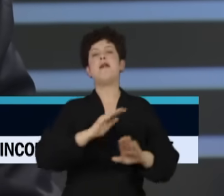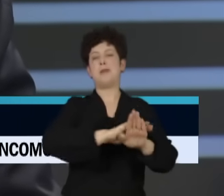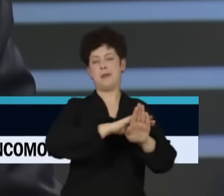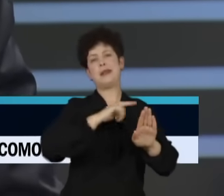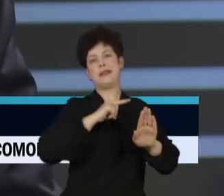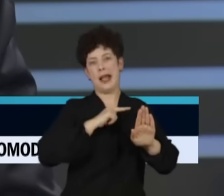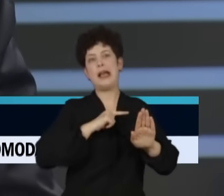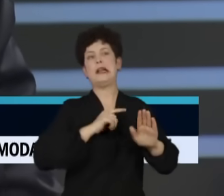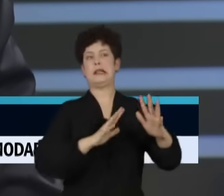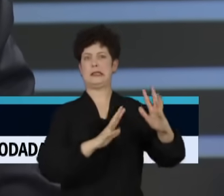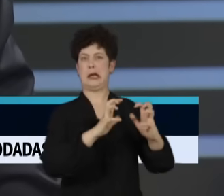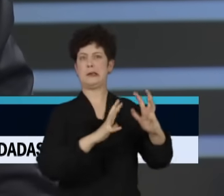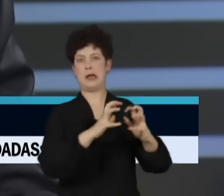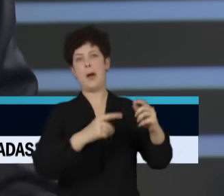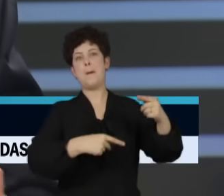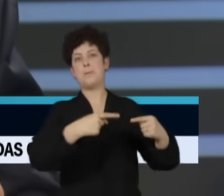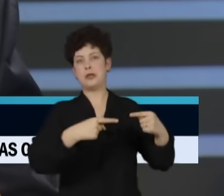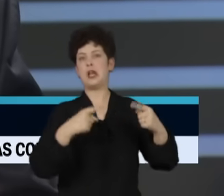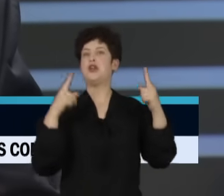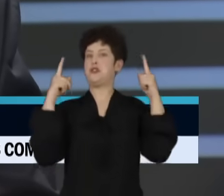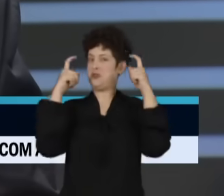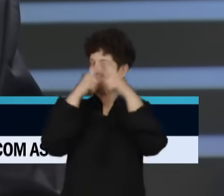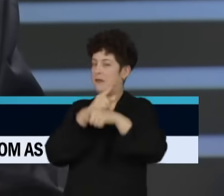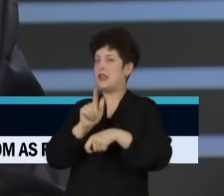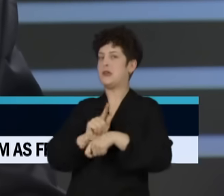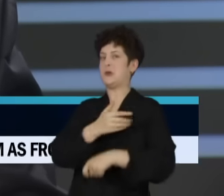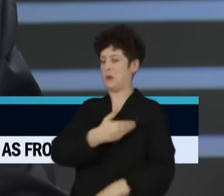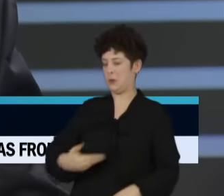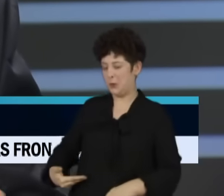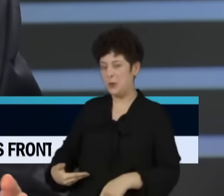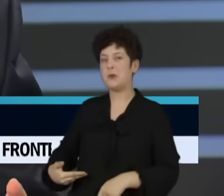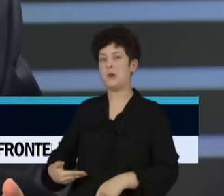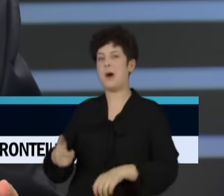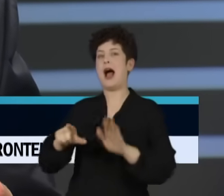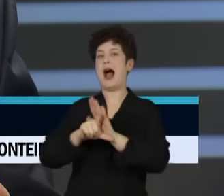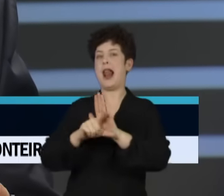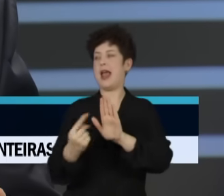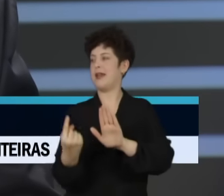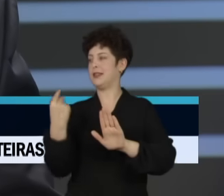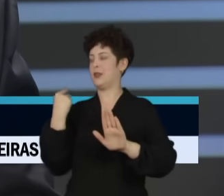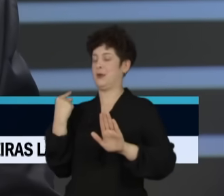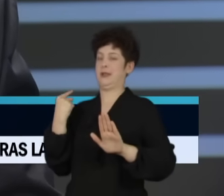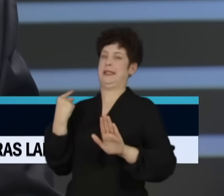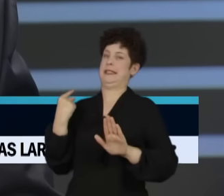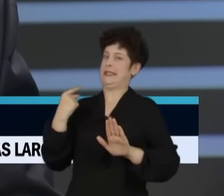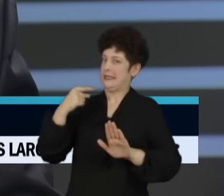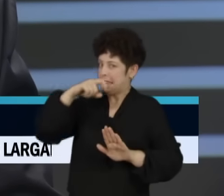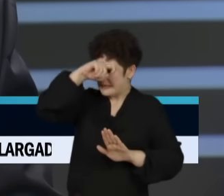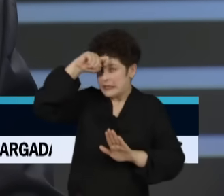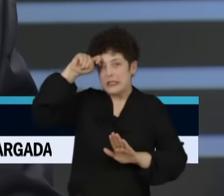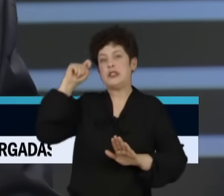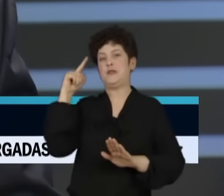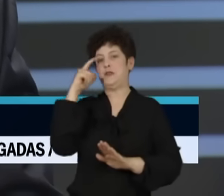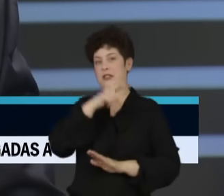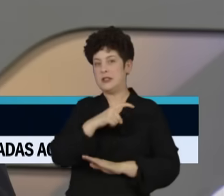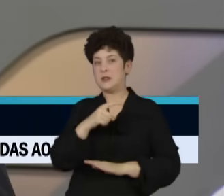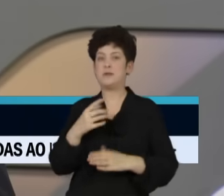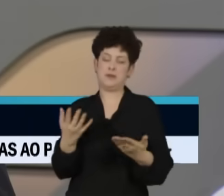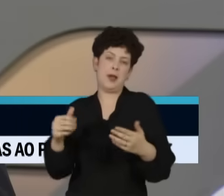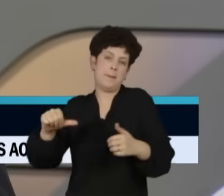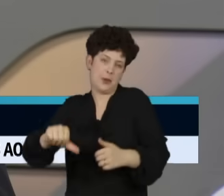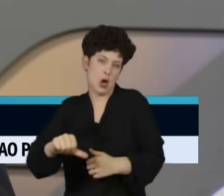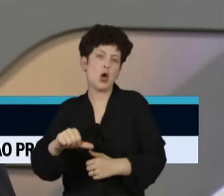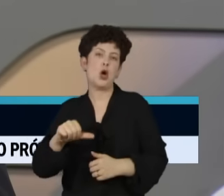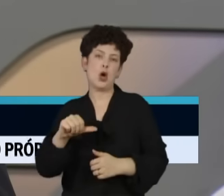também. Então assim, virou um inferno pro gestor público a lei anterior. Então ainda mais admitindo a culposa, não só claro que o